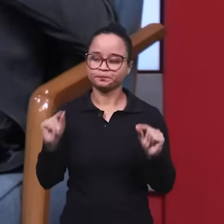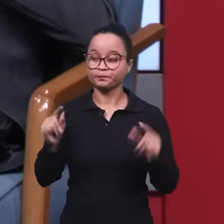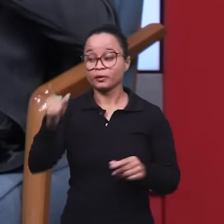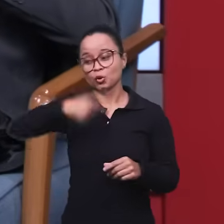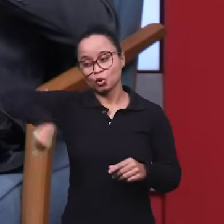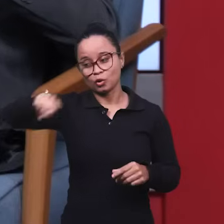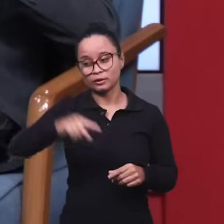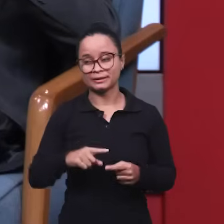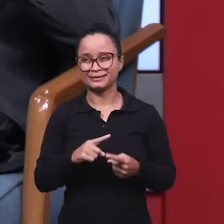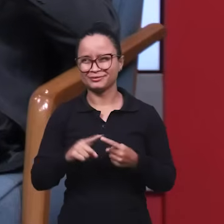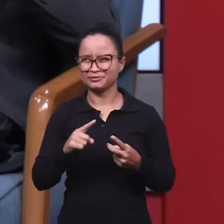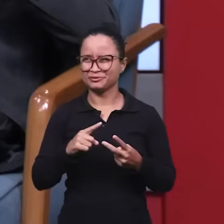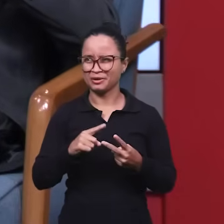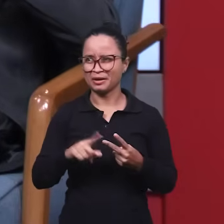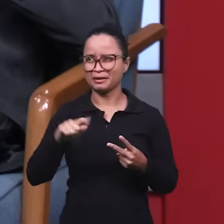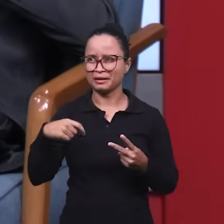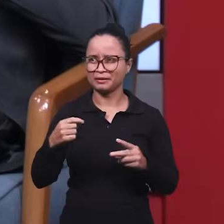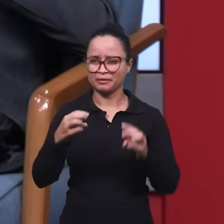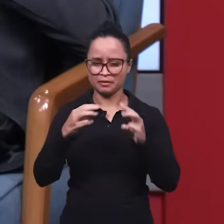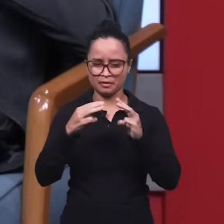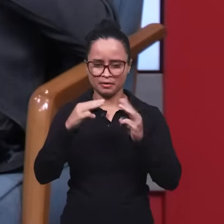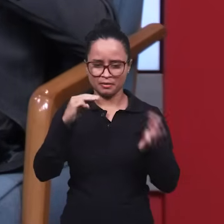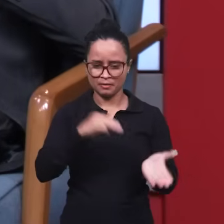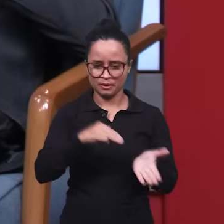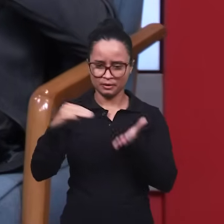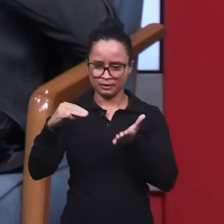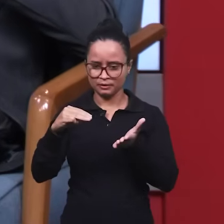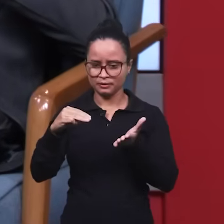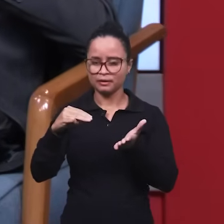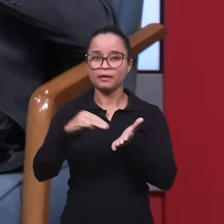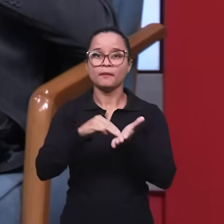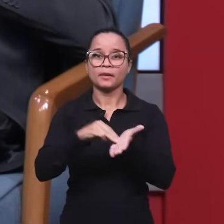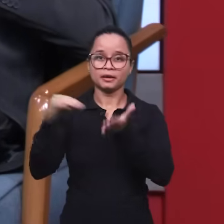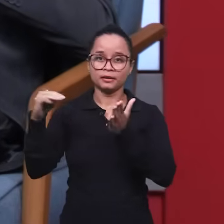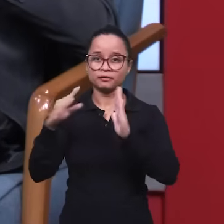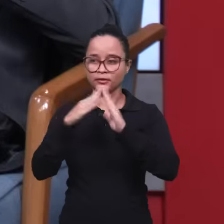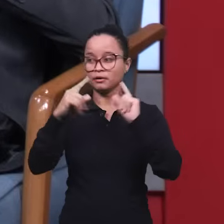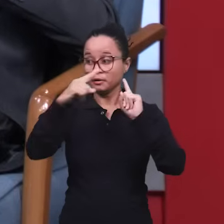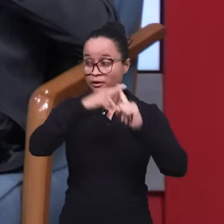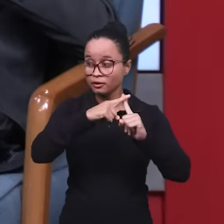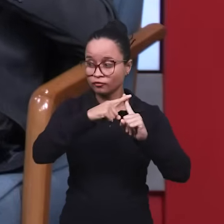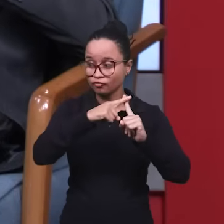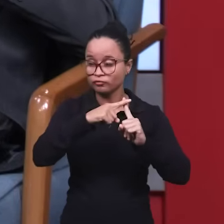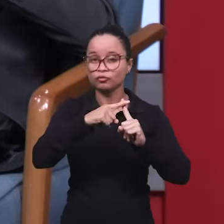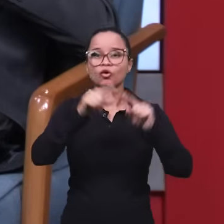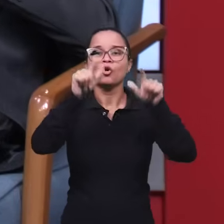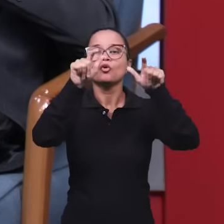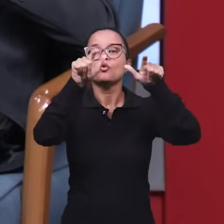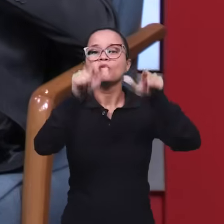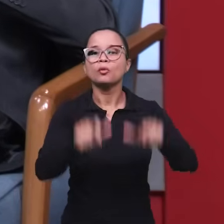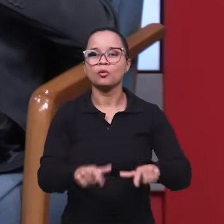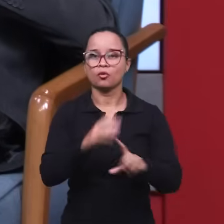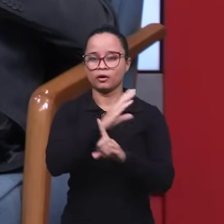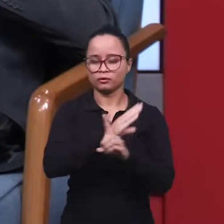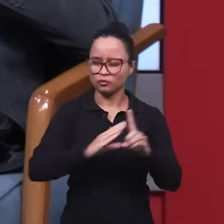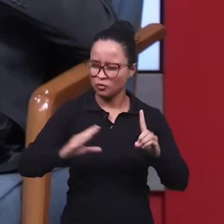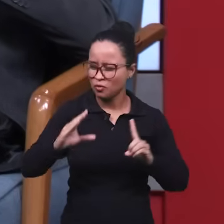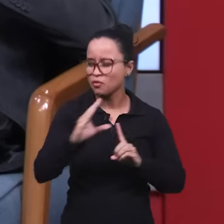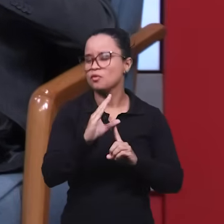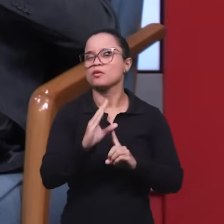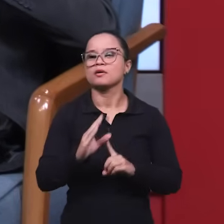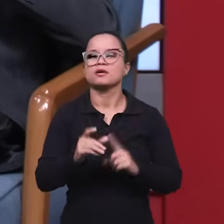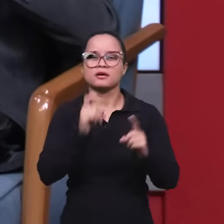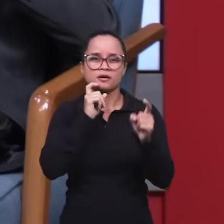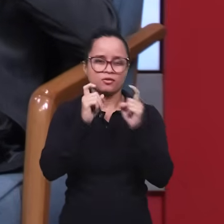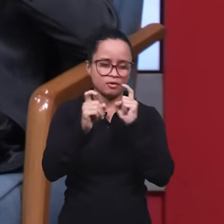que é o seguinte, essas duas palavras estão divididas. Maranata, Jonas, vai ser o templo, né? O lugar dos